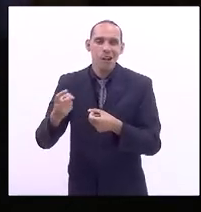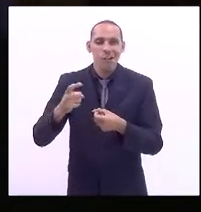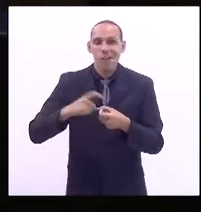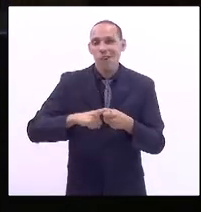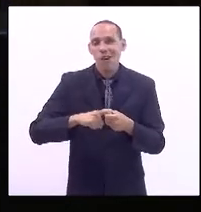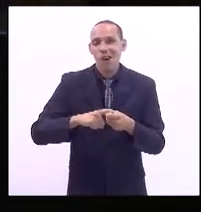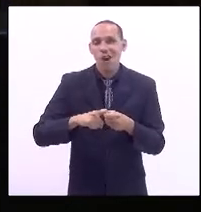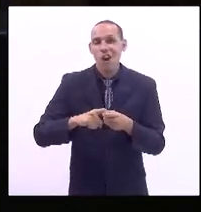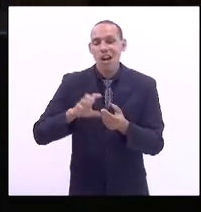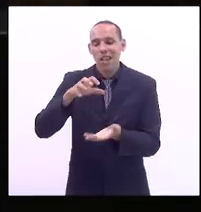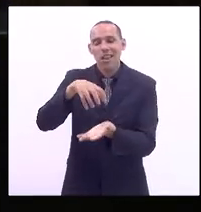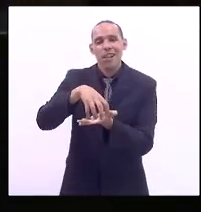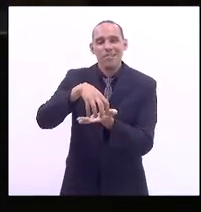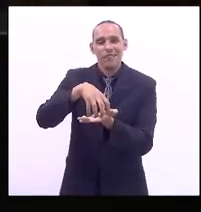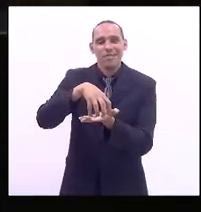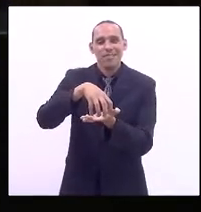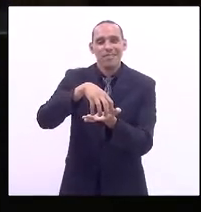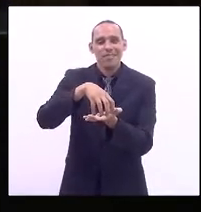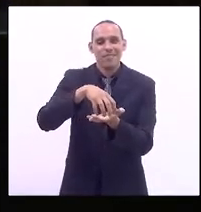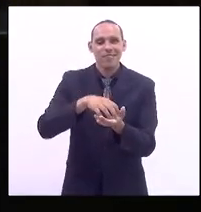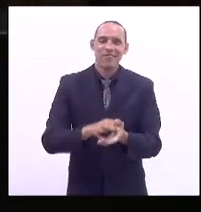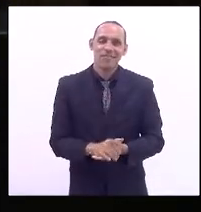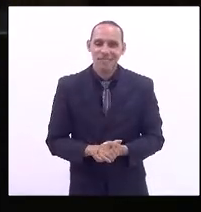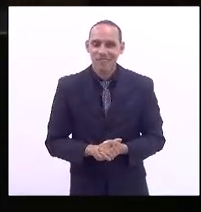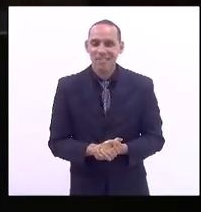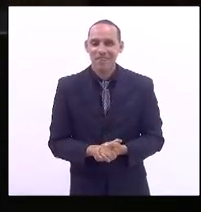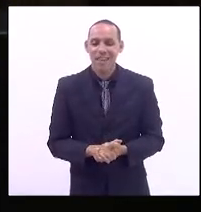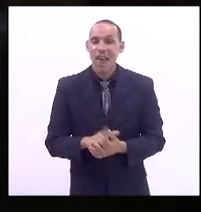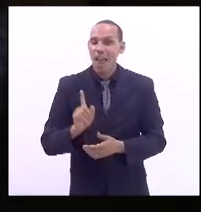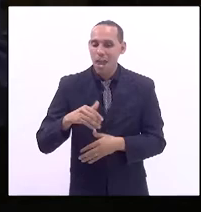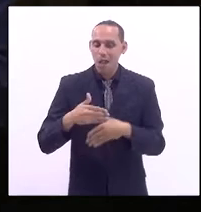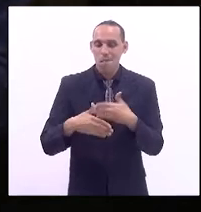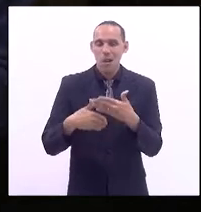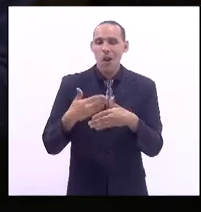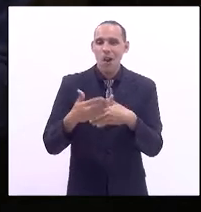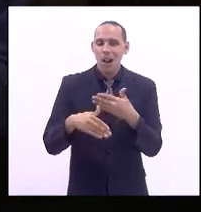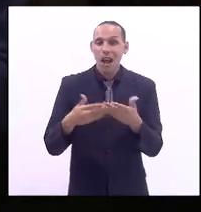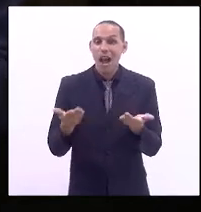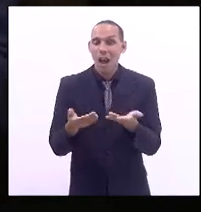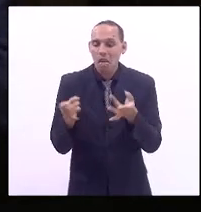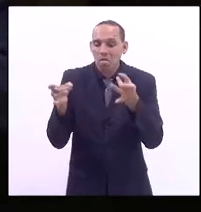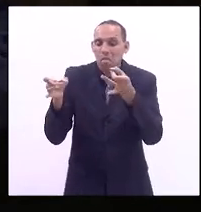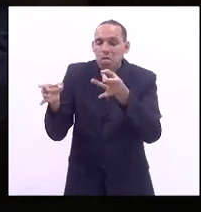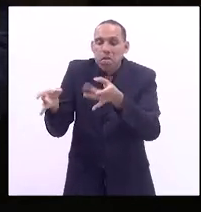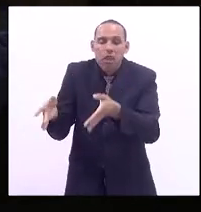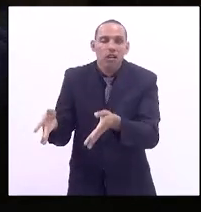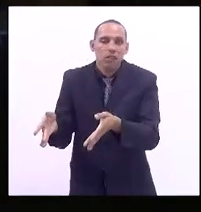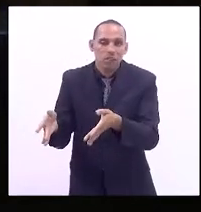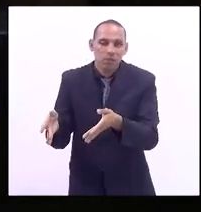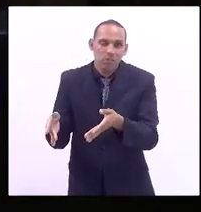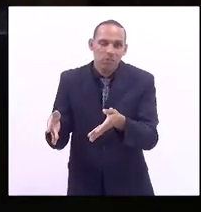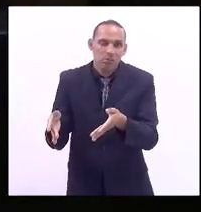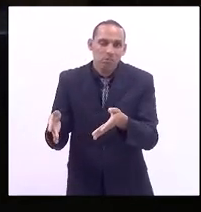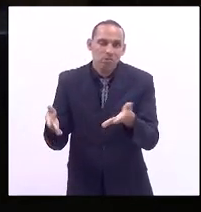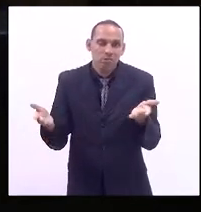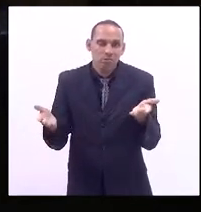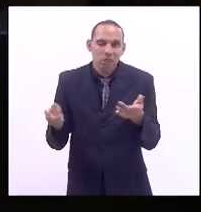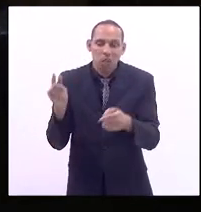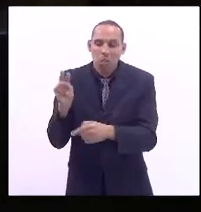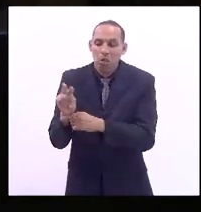para o centro que está no processo de abandono portanto sem